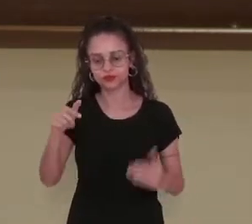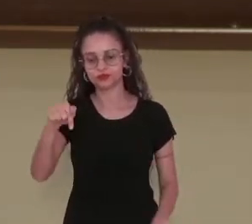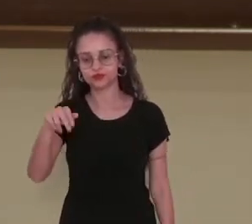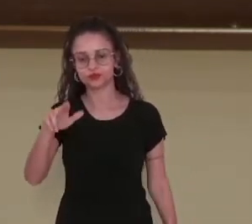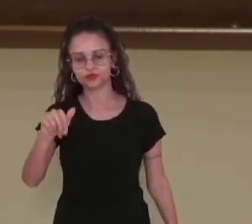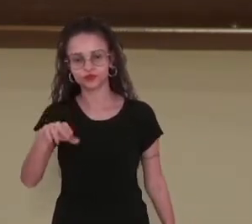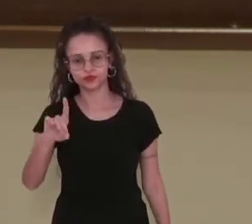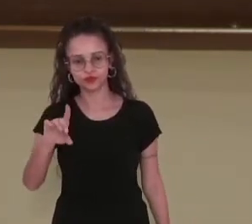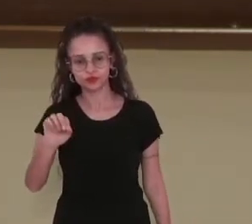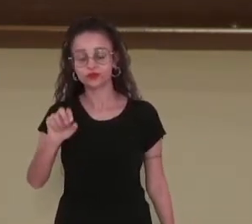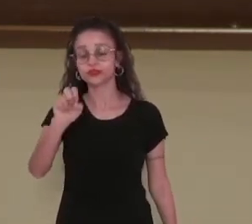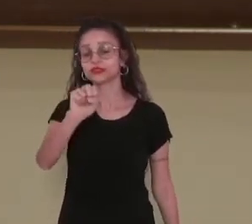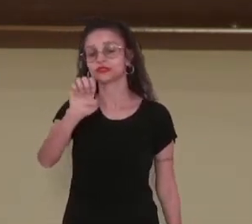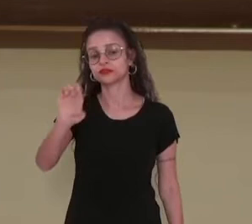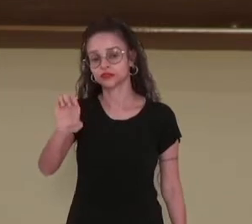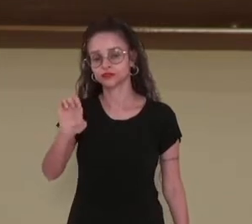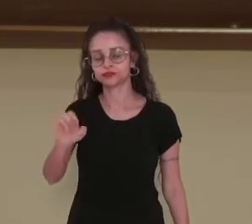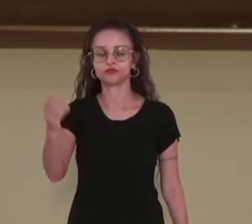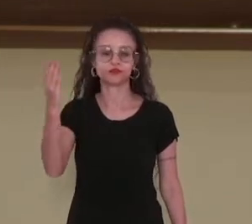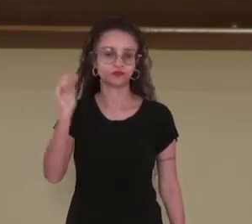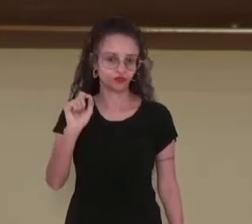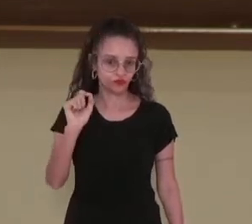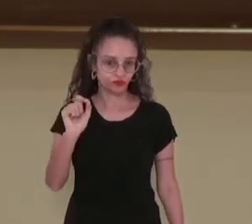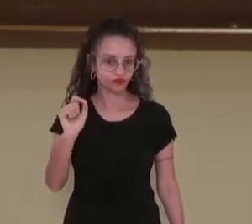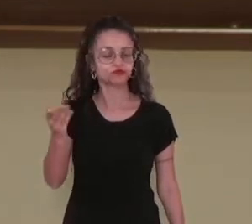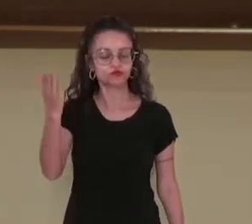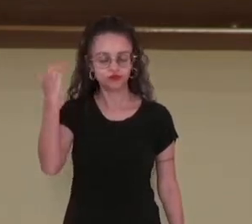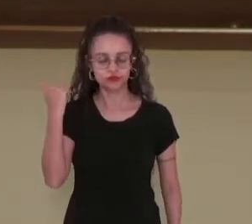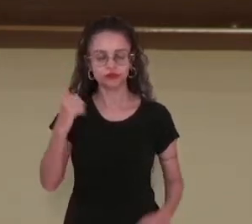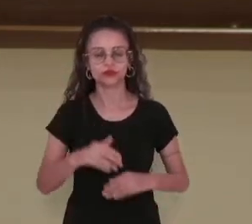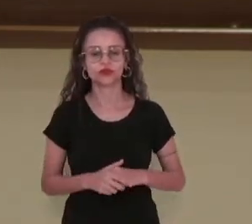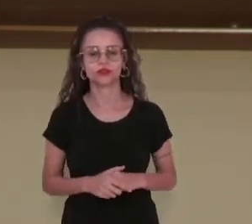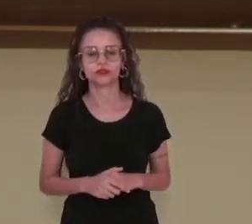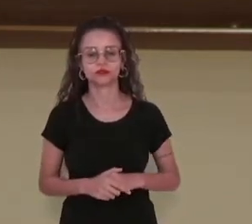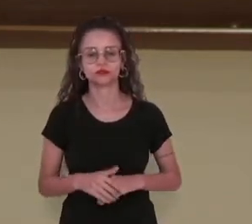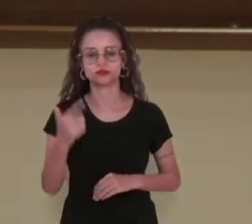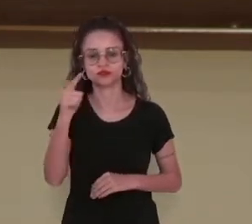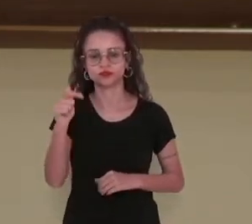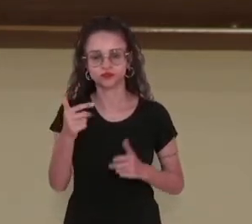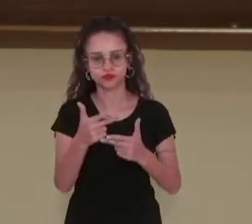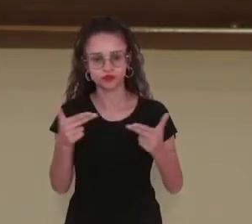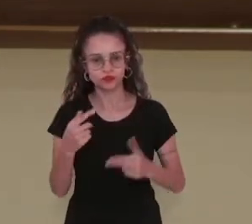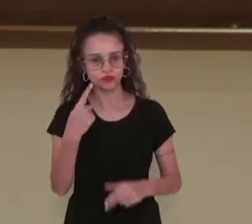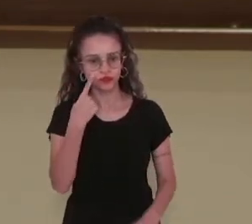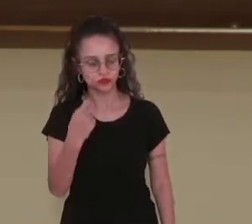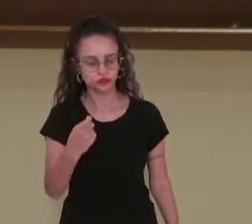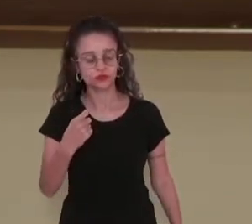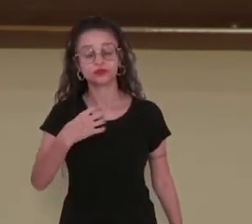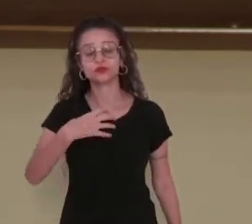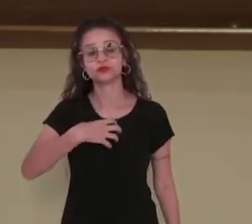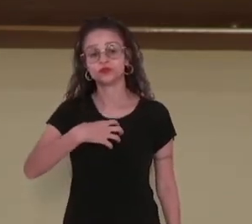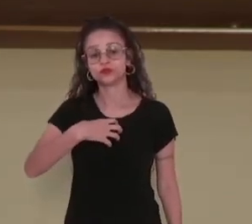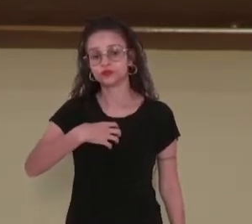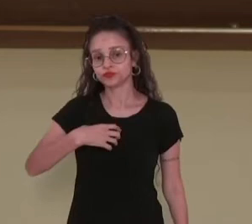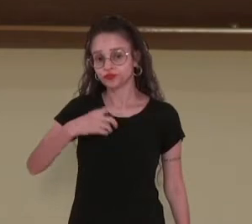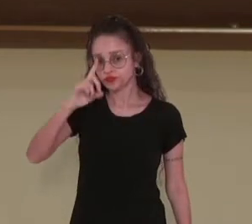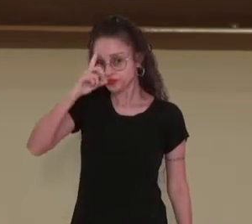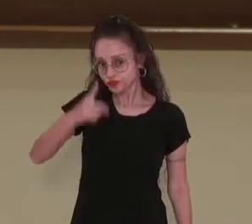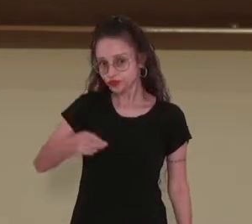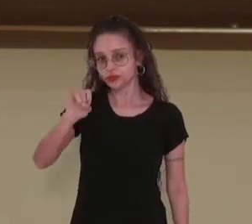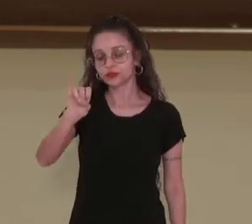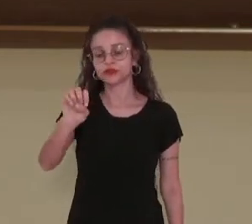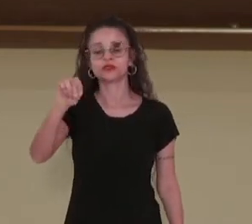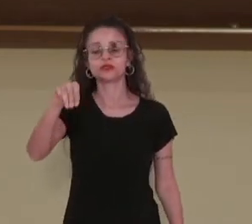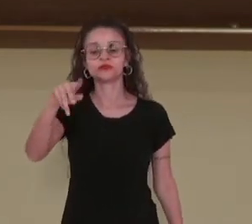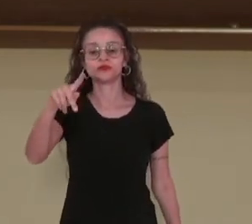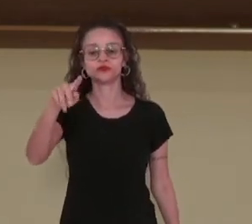futuro e se para o pretérito. Outra coisa interessante, o modo imperativo, como o próprio nome diz,